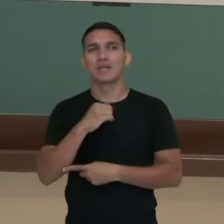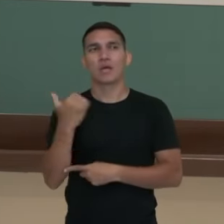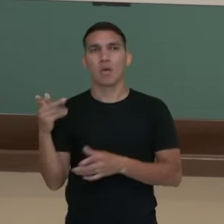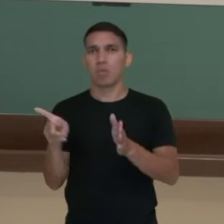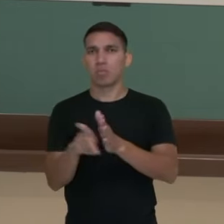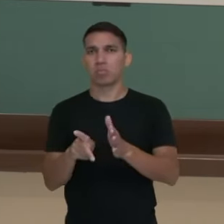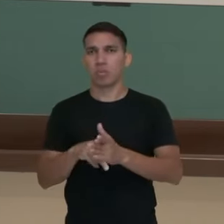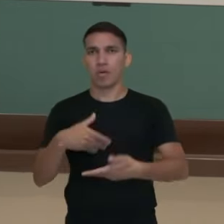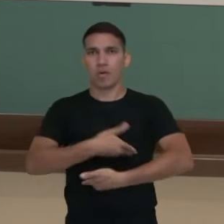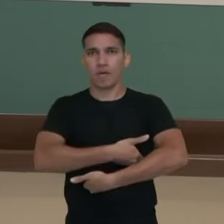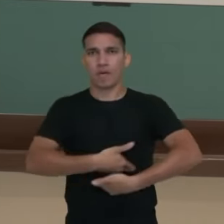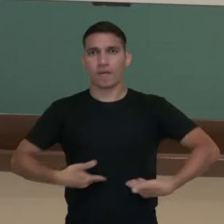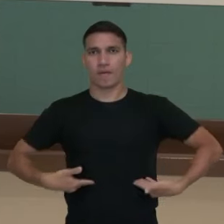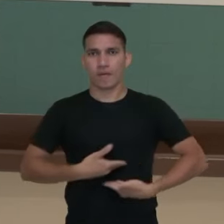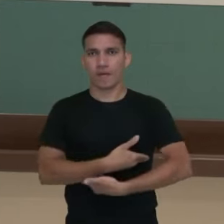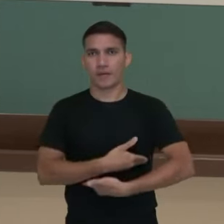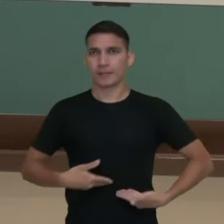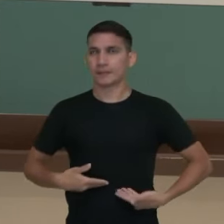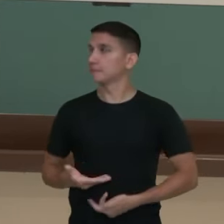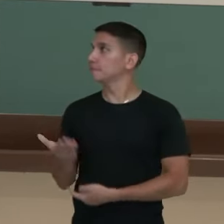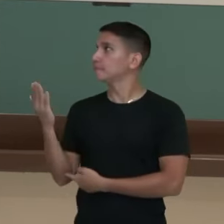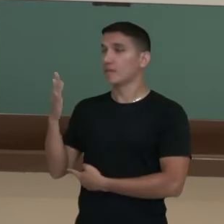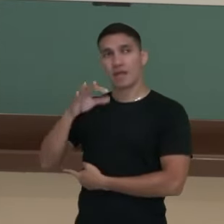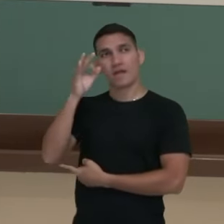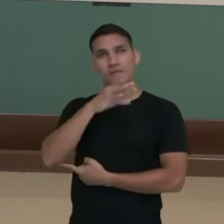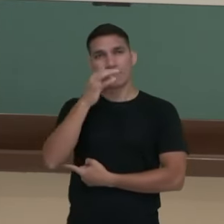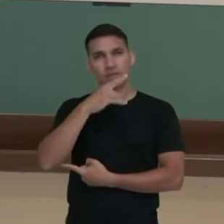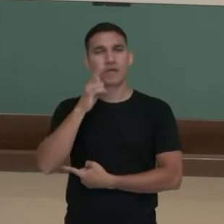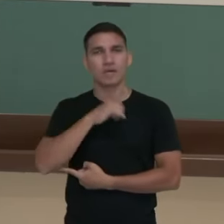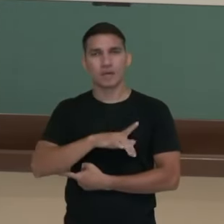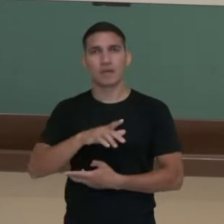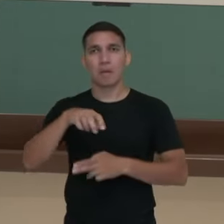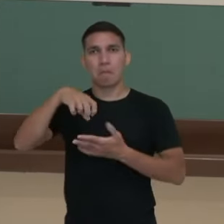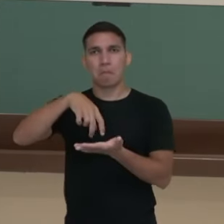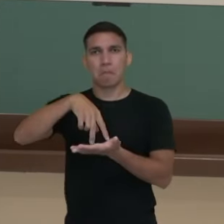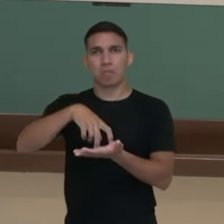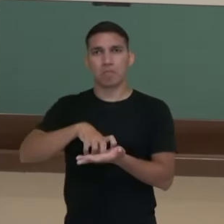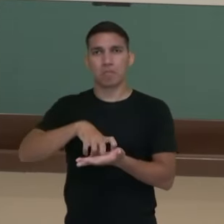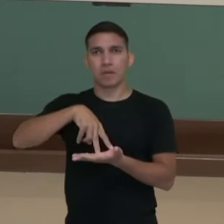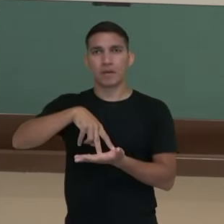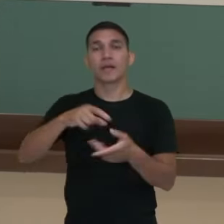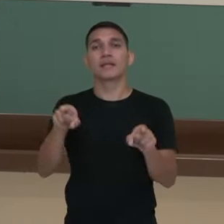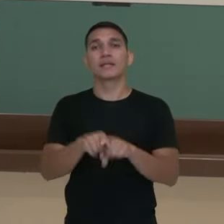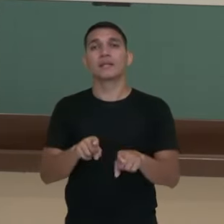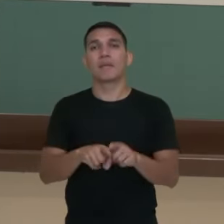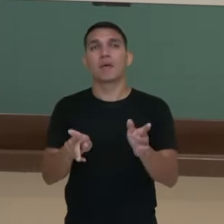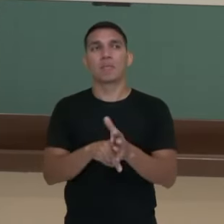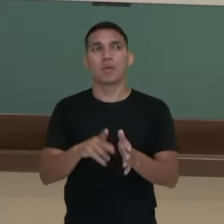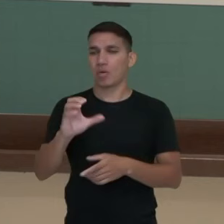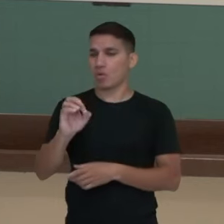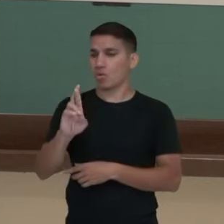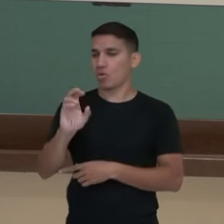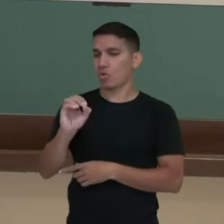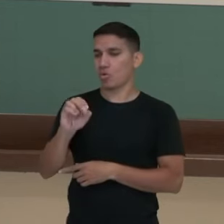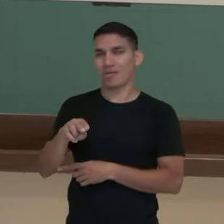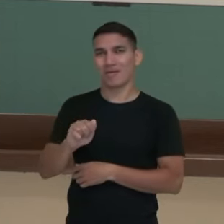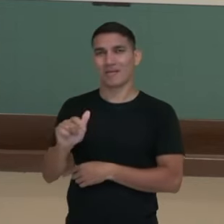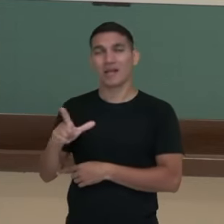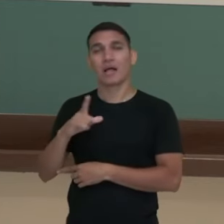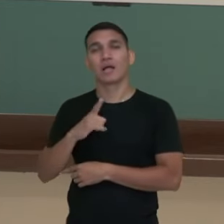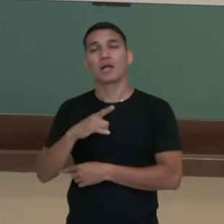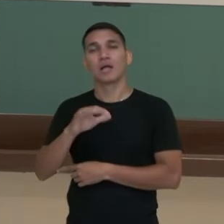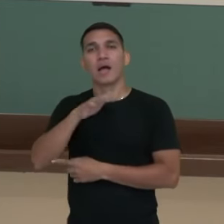é o plano que está aqui na altura da nossa cintura, a gente pode ir para baixo e para cima. E o plano coronal, que é esse plano